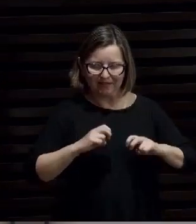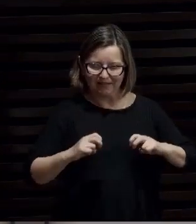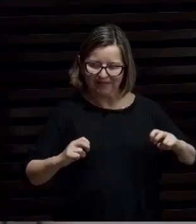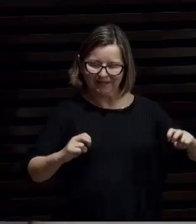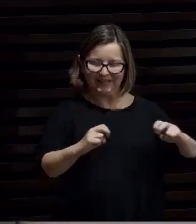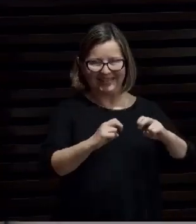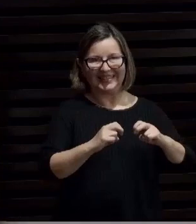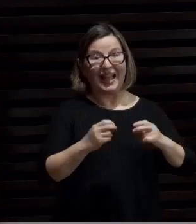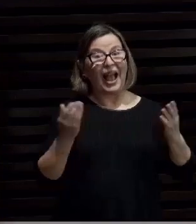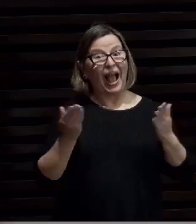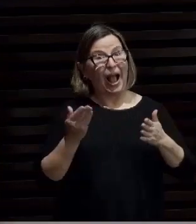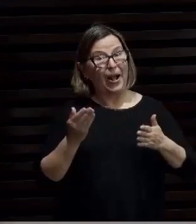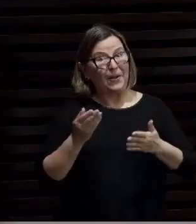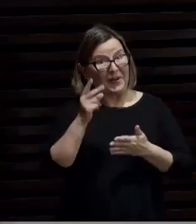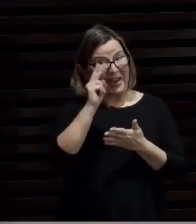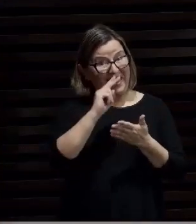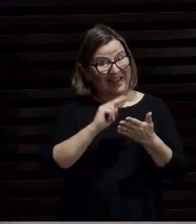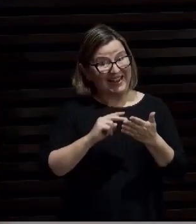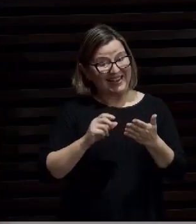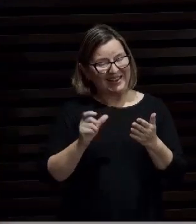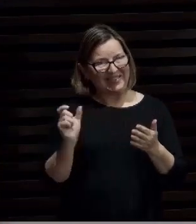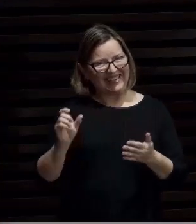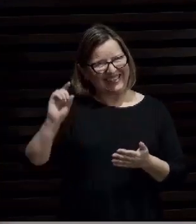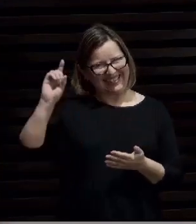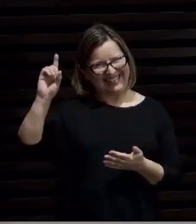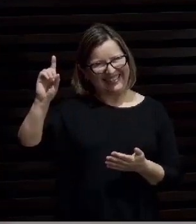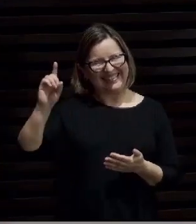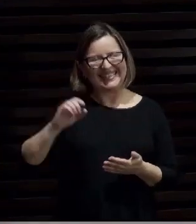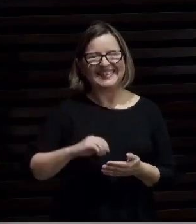Agora nós vamos ler a palavra de Deus.